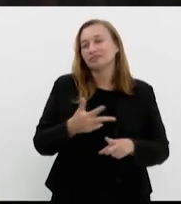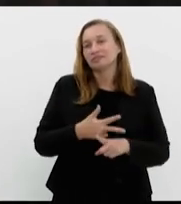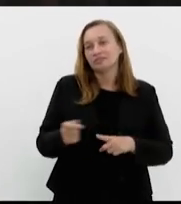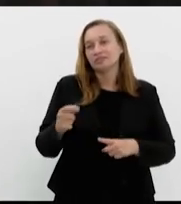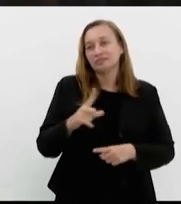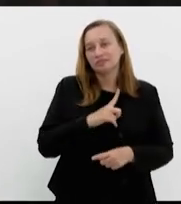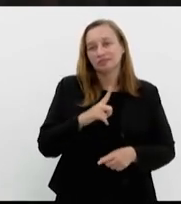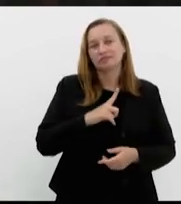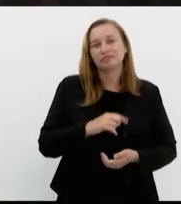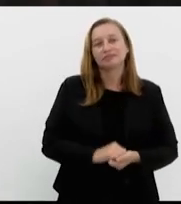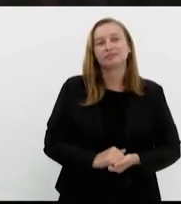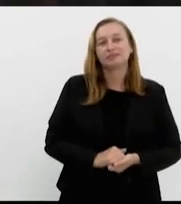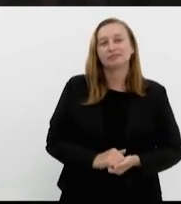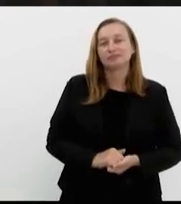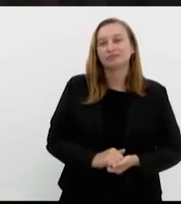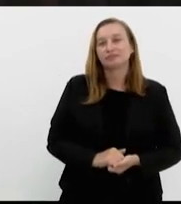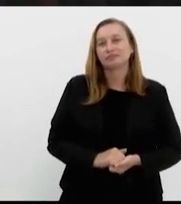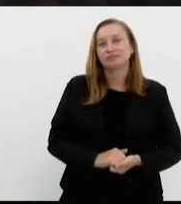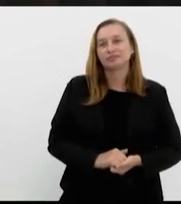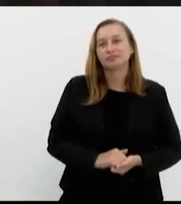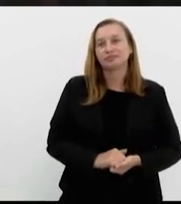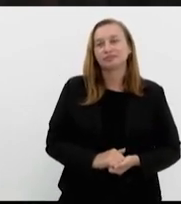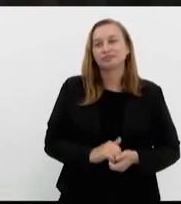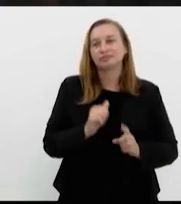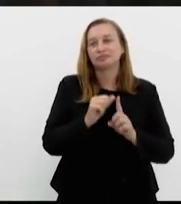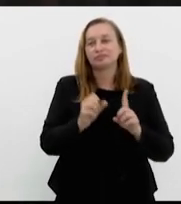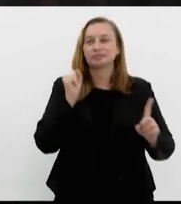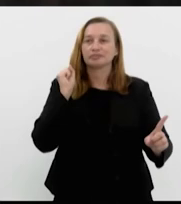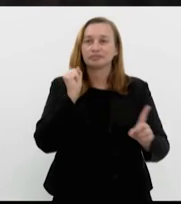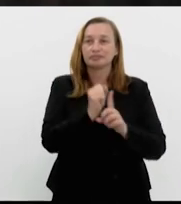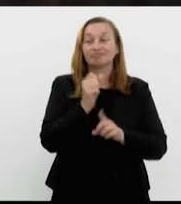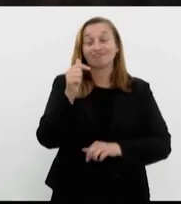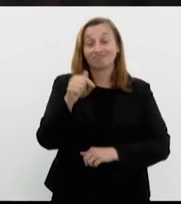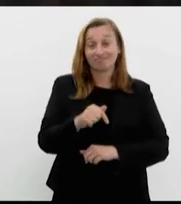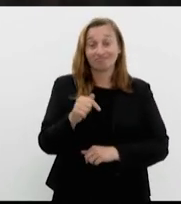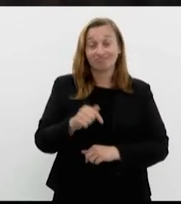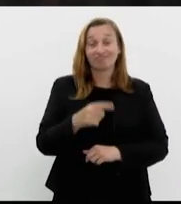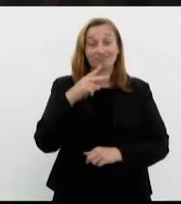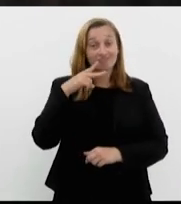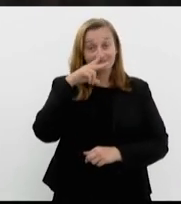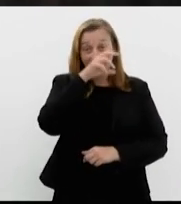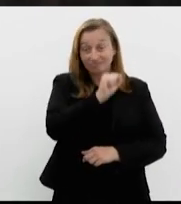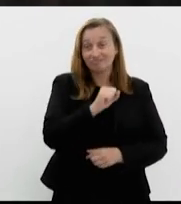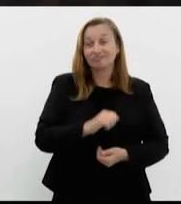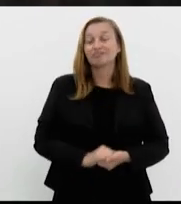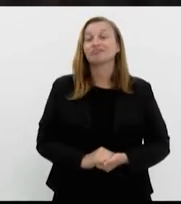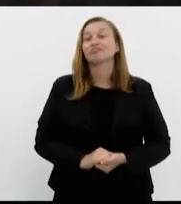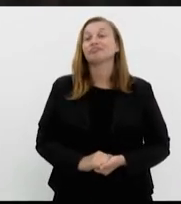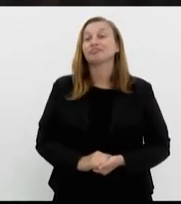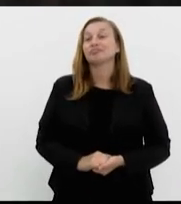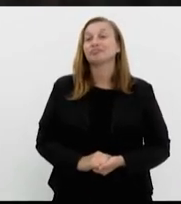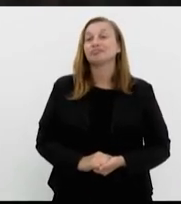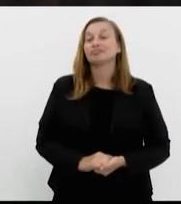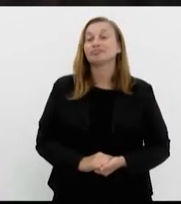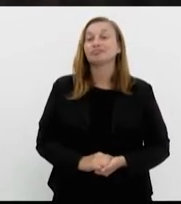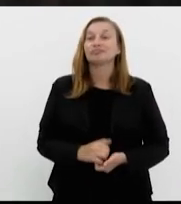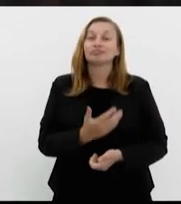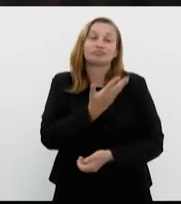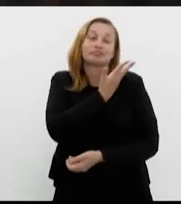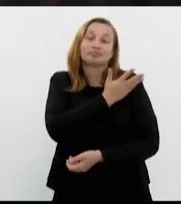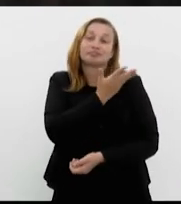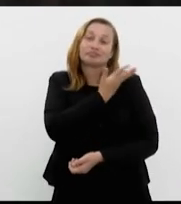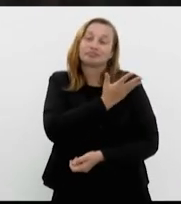muito forte o feminicídio aqui, né? É muito forte o